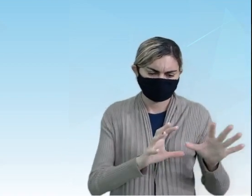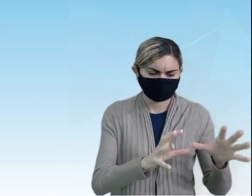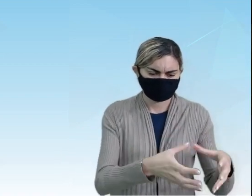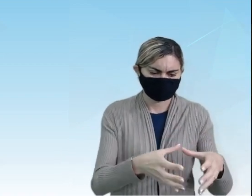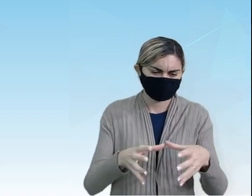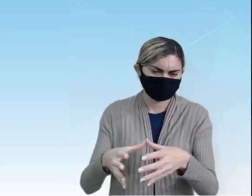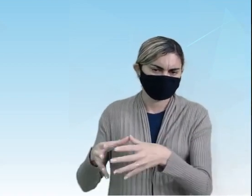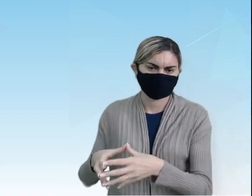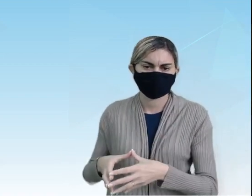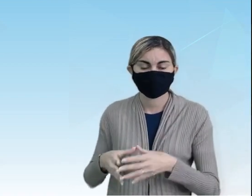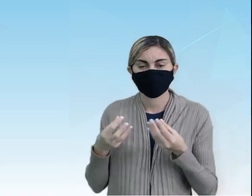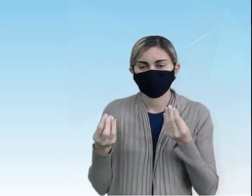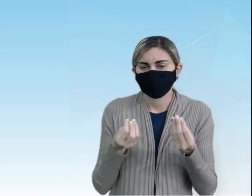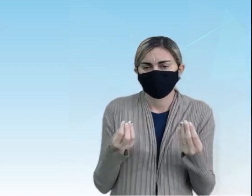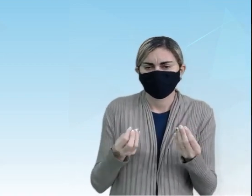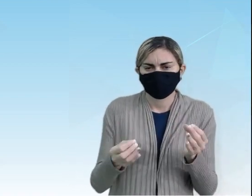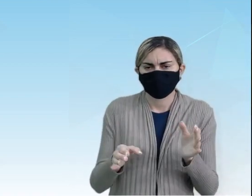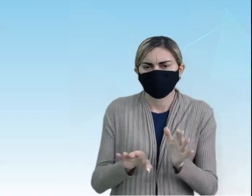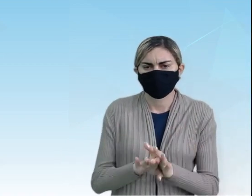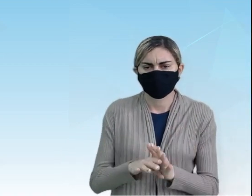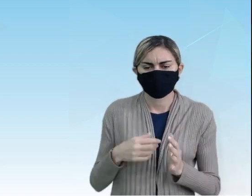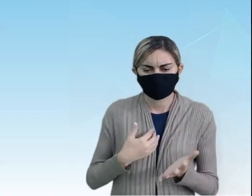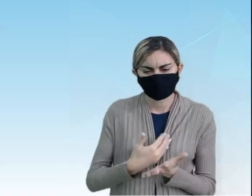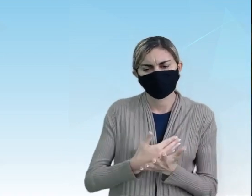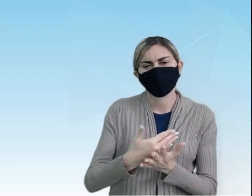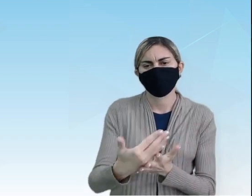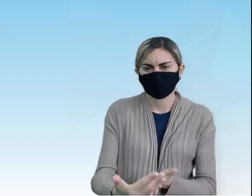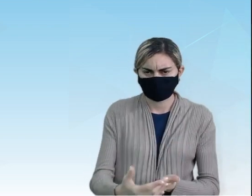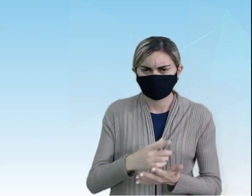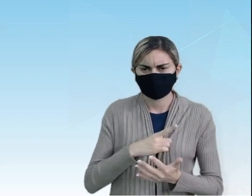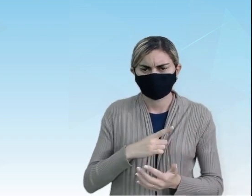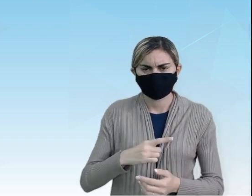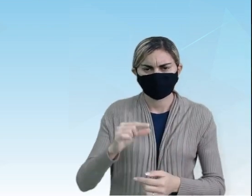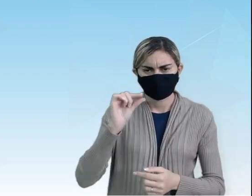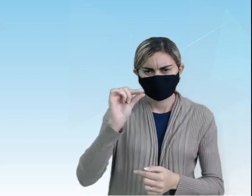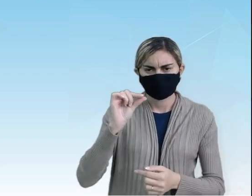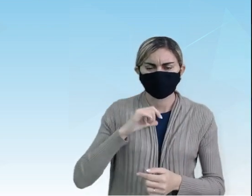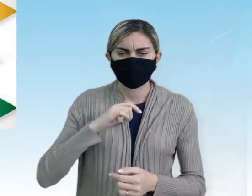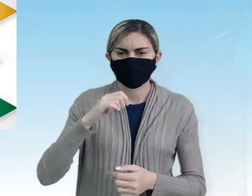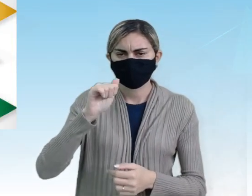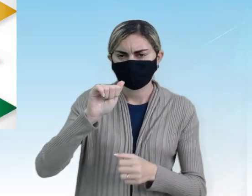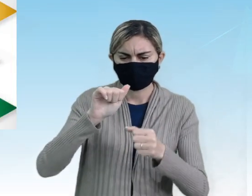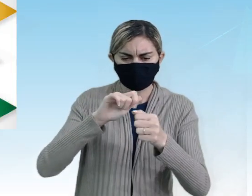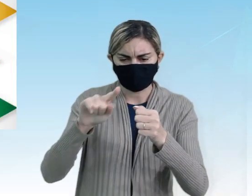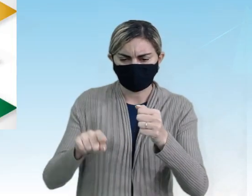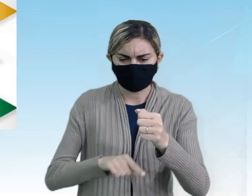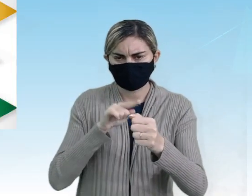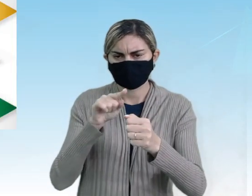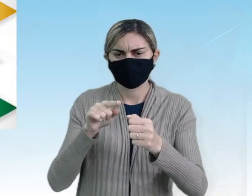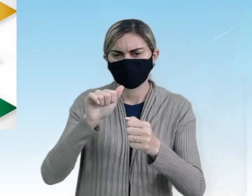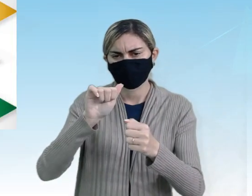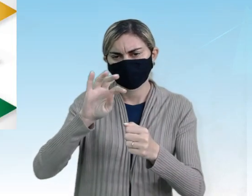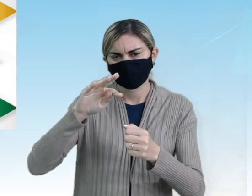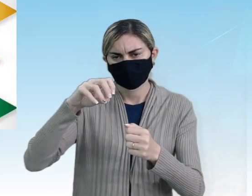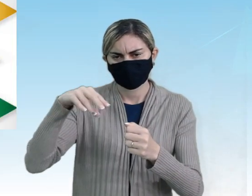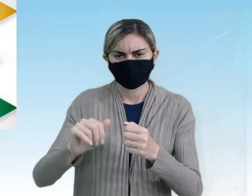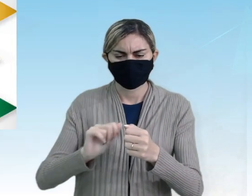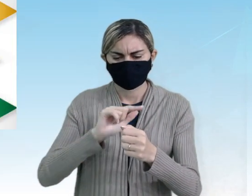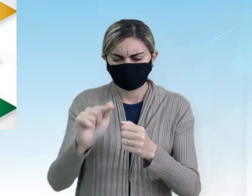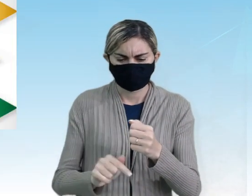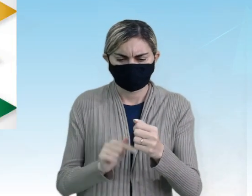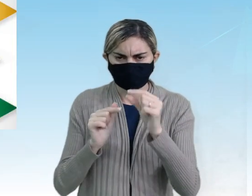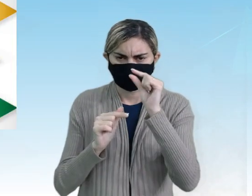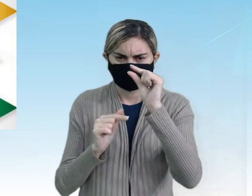que chegou a um indivíduo. A gente começa com a menor partícula, que é o átomo. O átomo, na realidade, é a